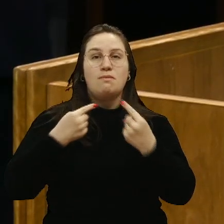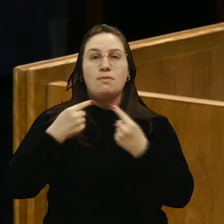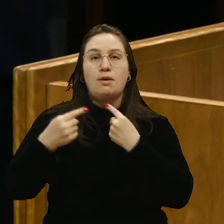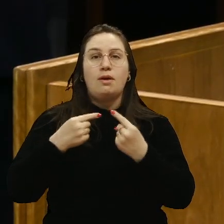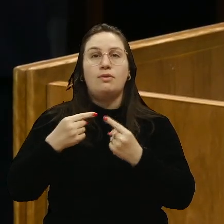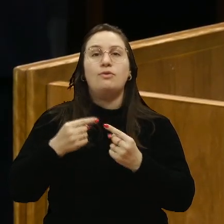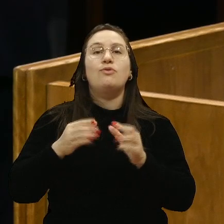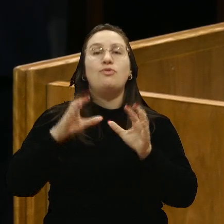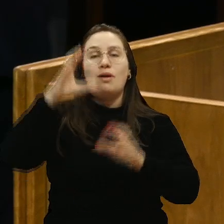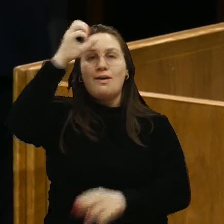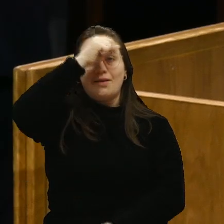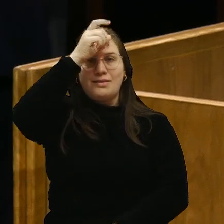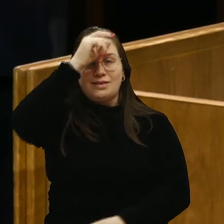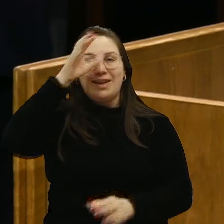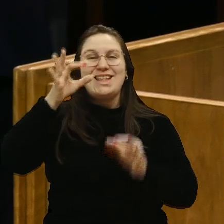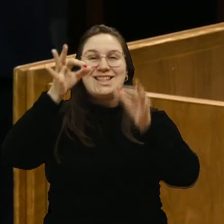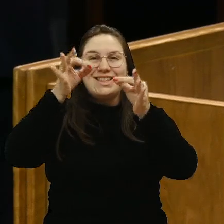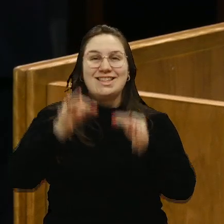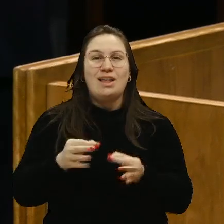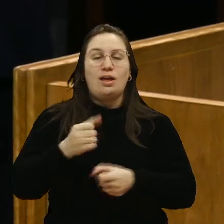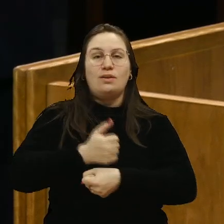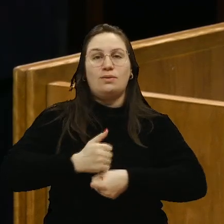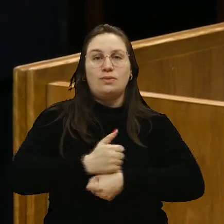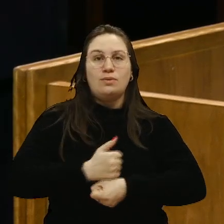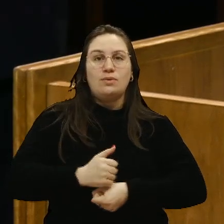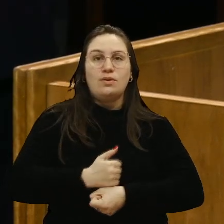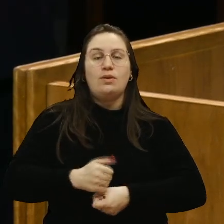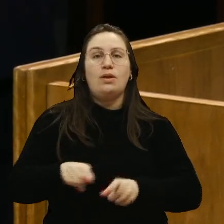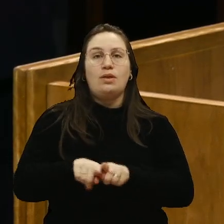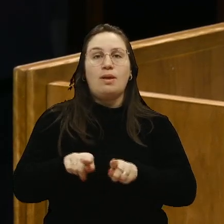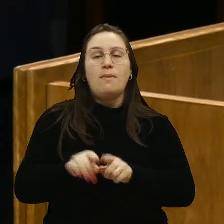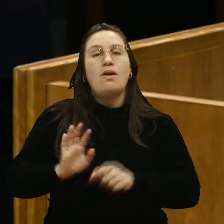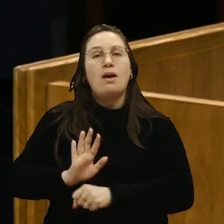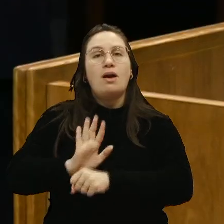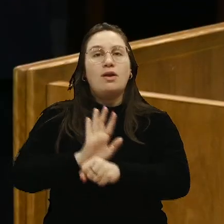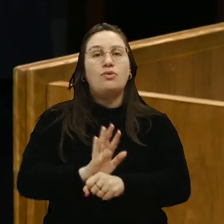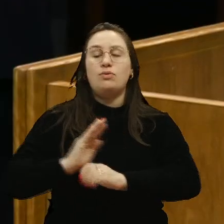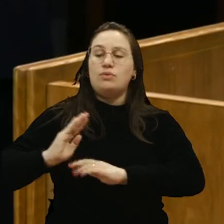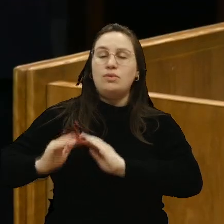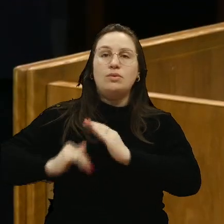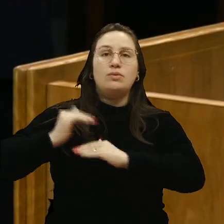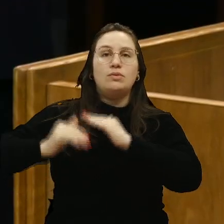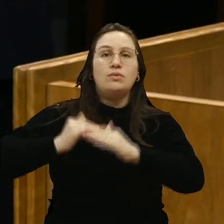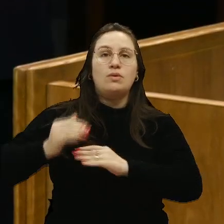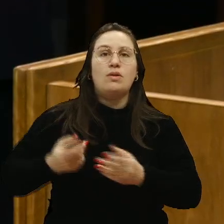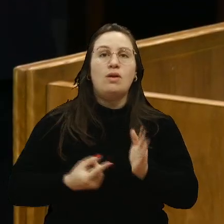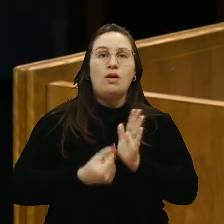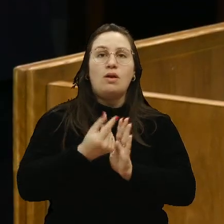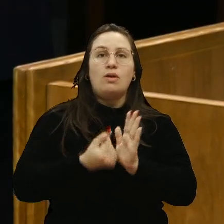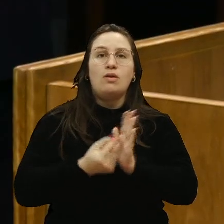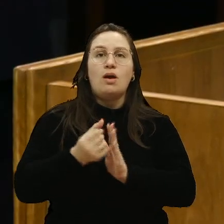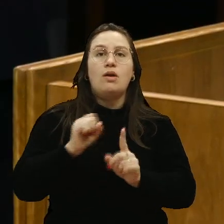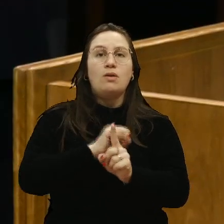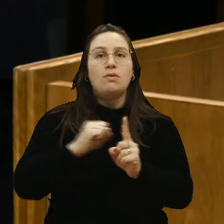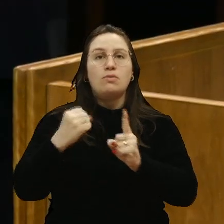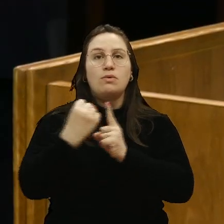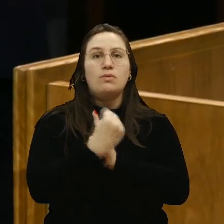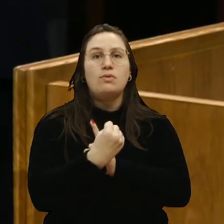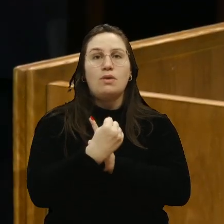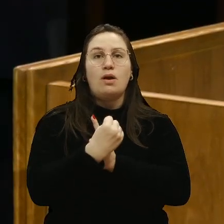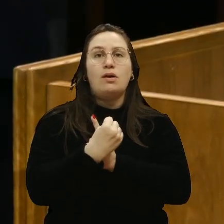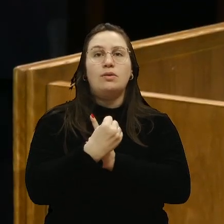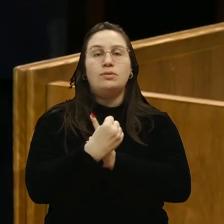efetividade da aprendizagem profissional e a sua contribuição para o desenvolvimento econômico e social